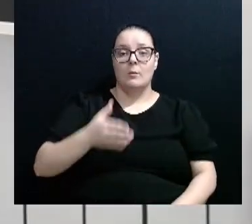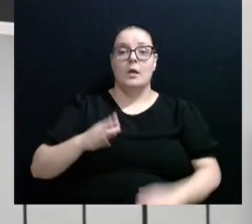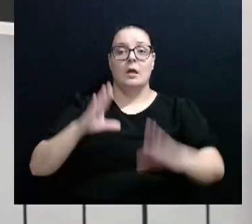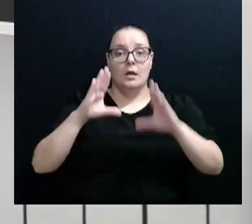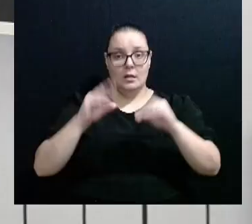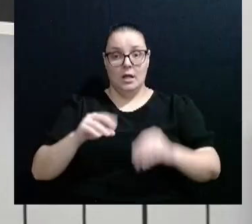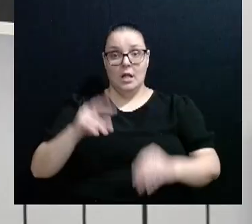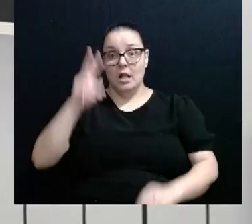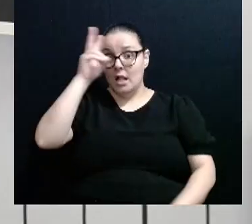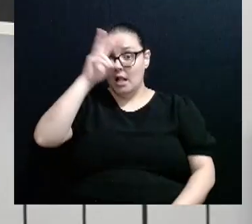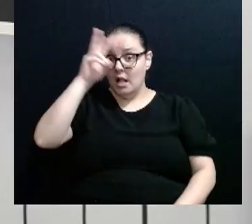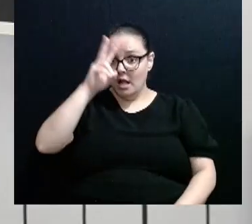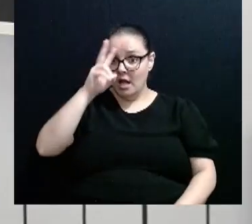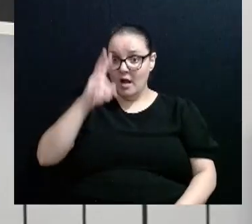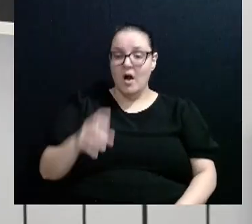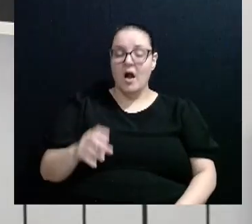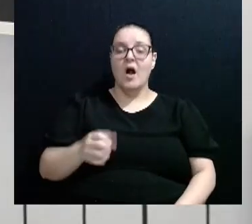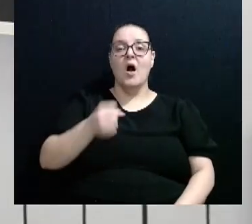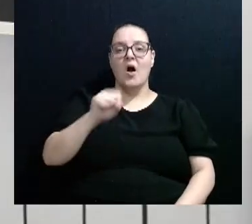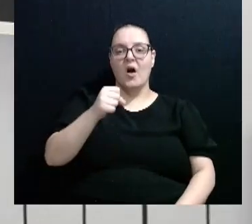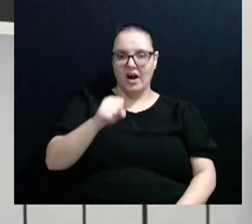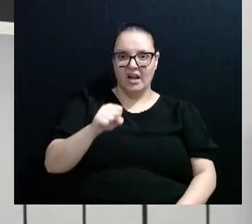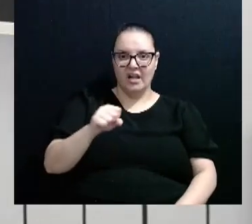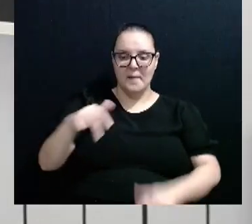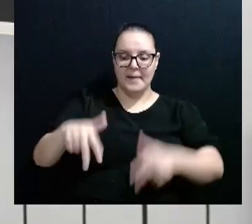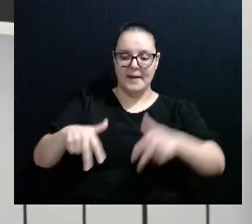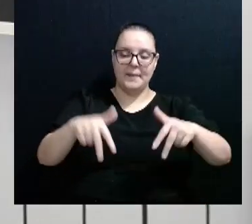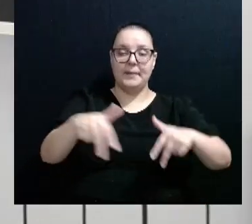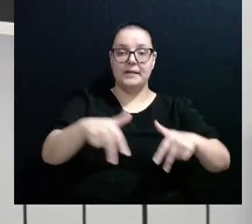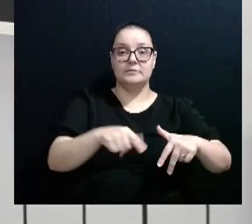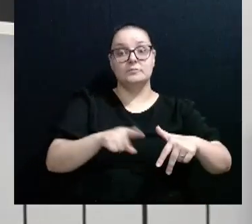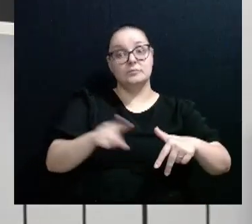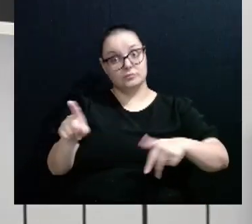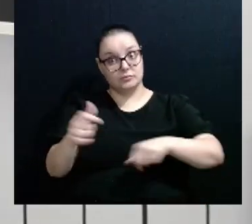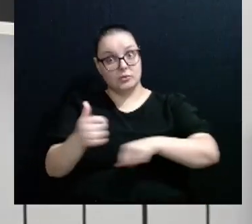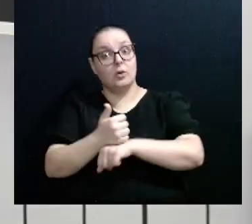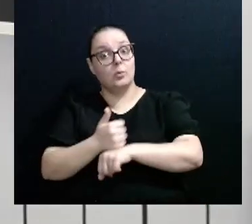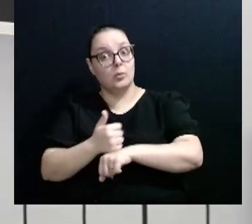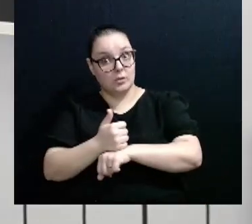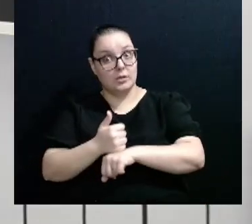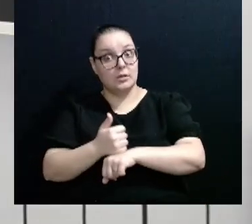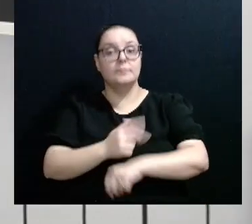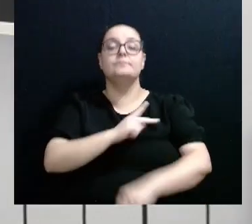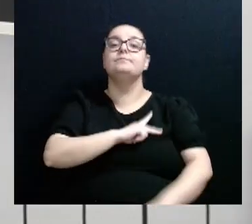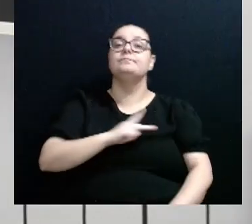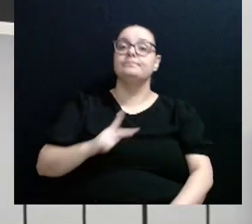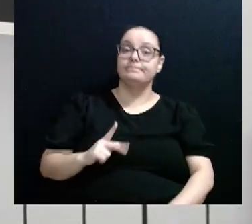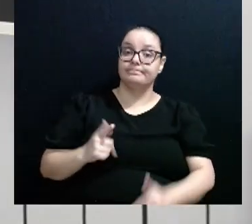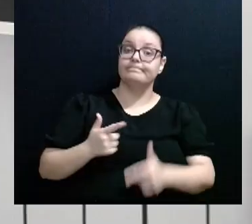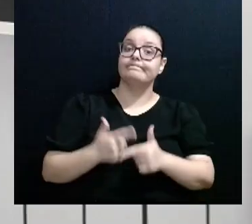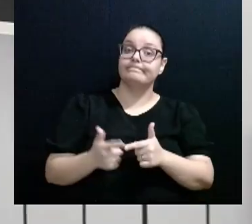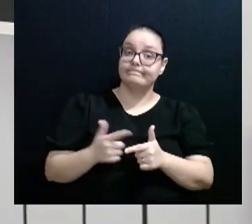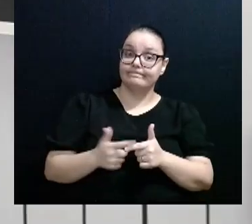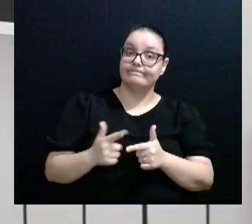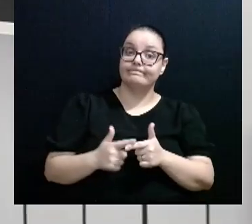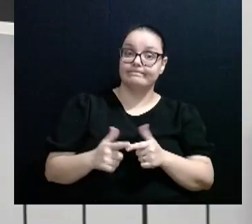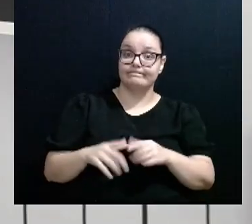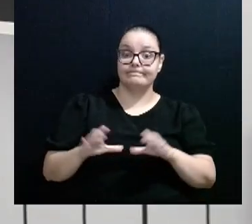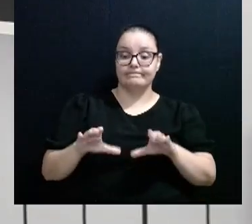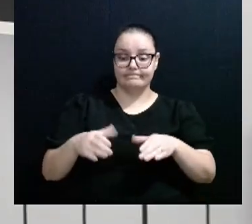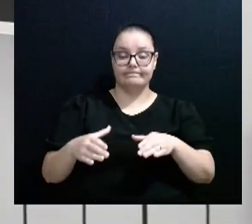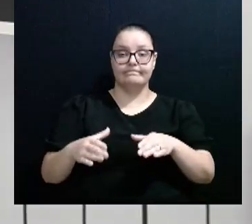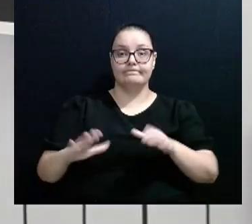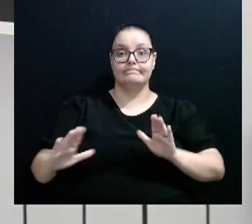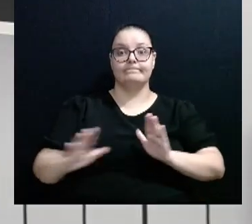que 8 jogadores foram para a equipe profissional. A Ponte está com problemas para formar uma equipe diante do Corinthians na estreia